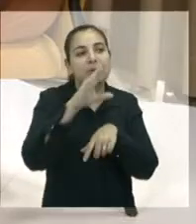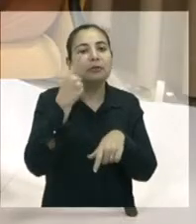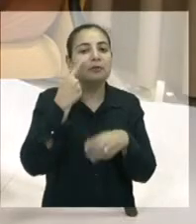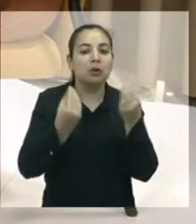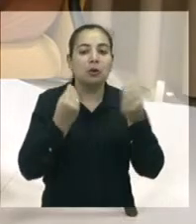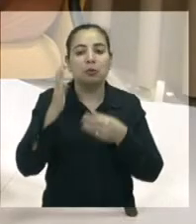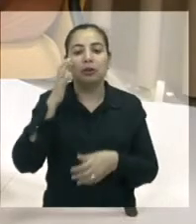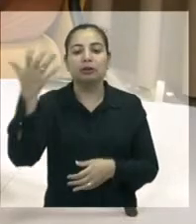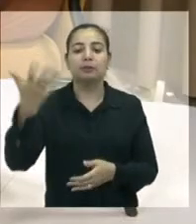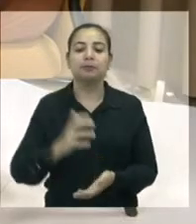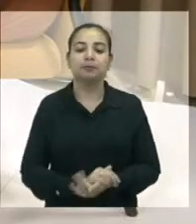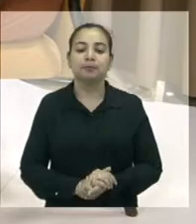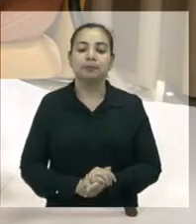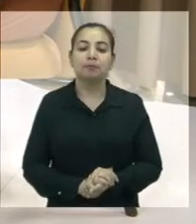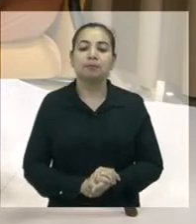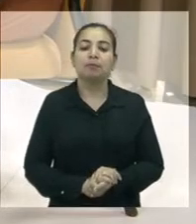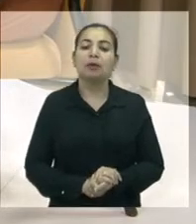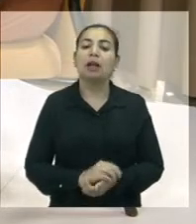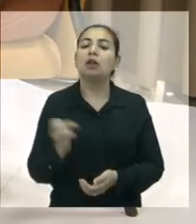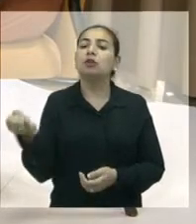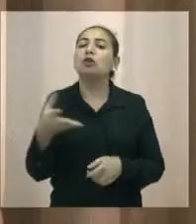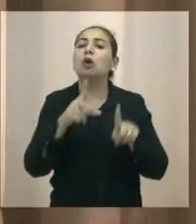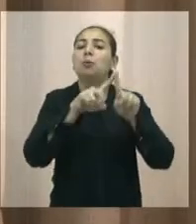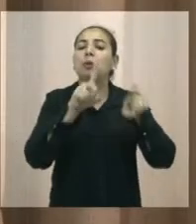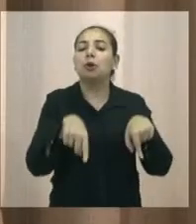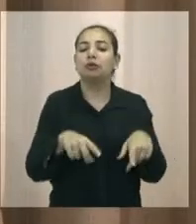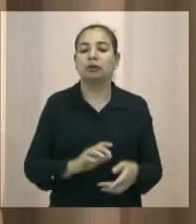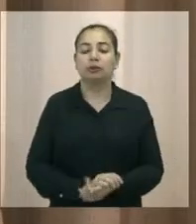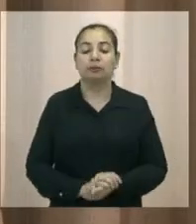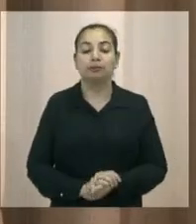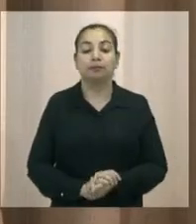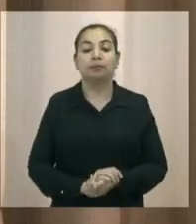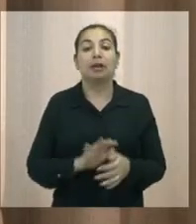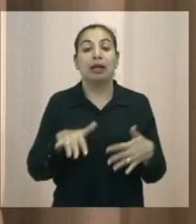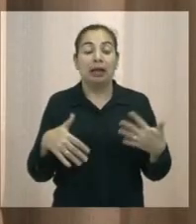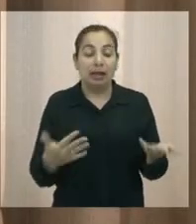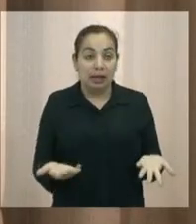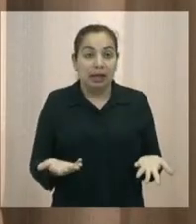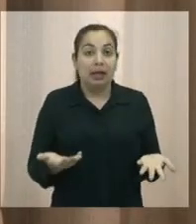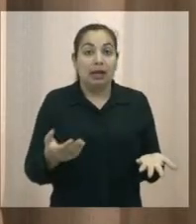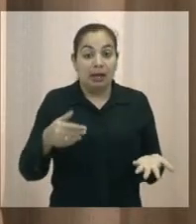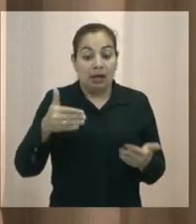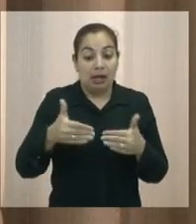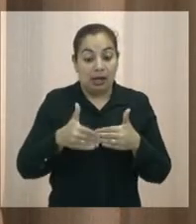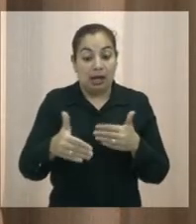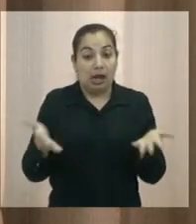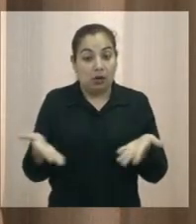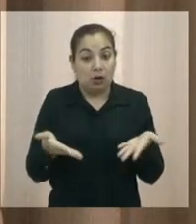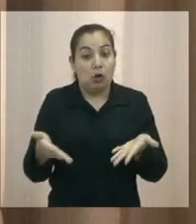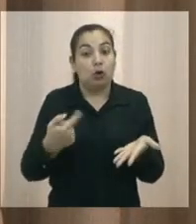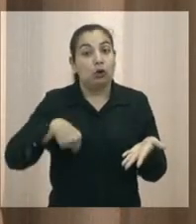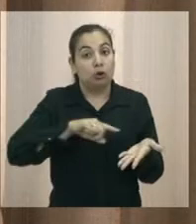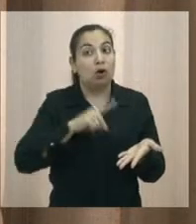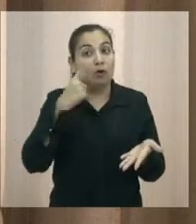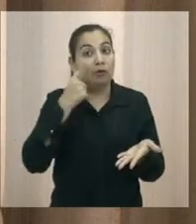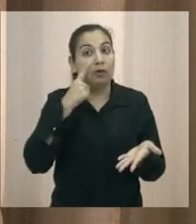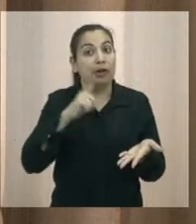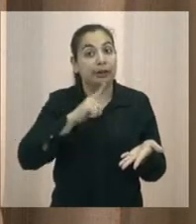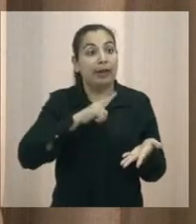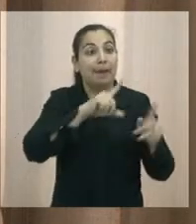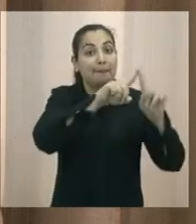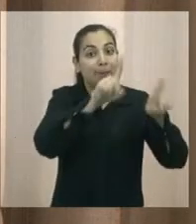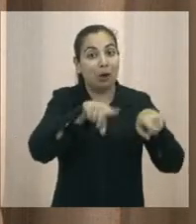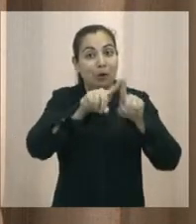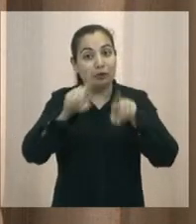falar de novos projetos, vereadoras? Karine, na verdade, nesse ano, o que a gente quer é tentar acelerar muitos projetos que ainda